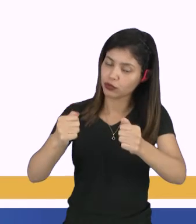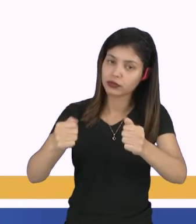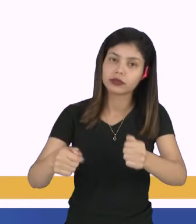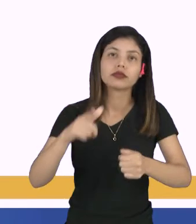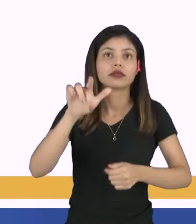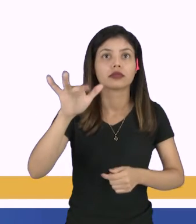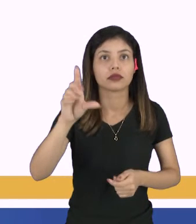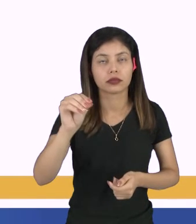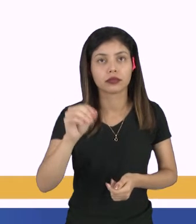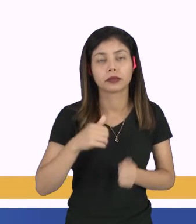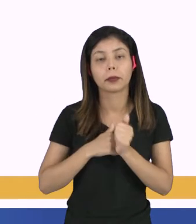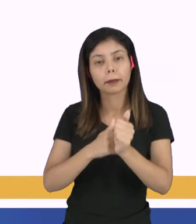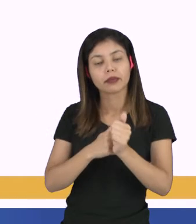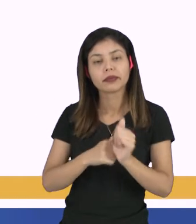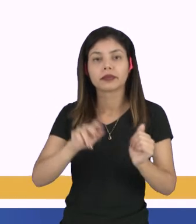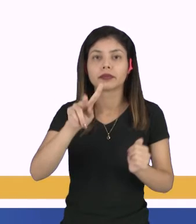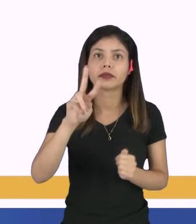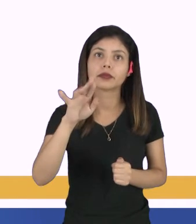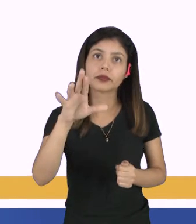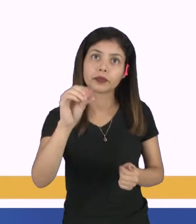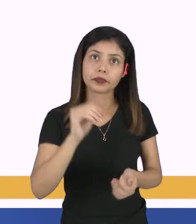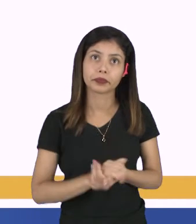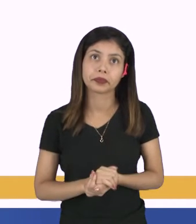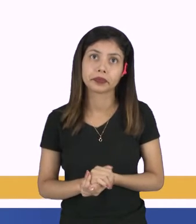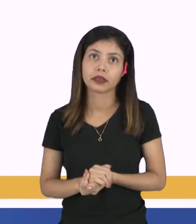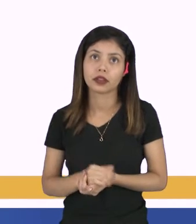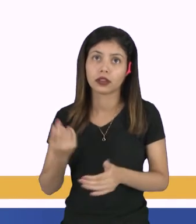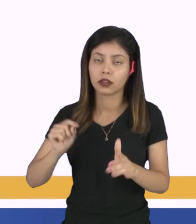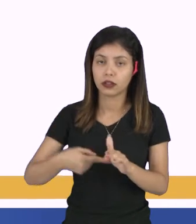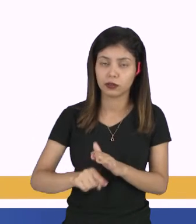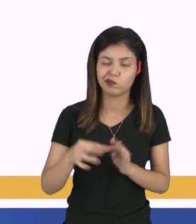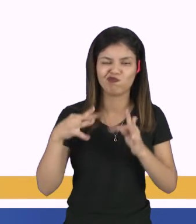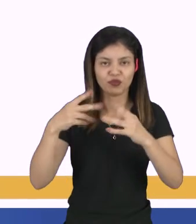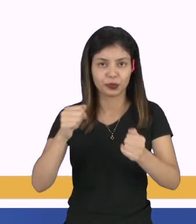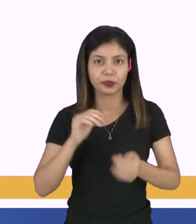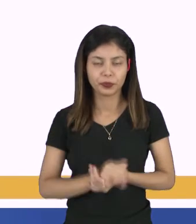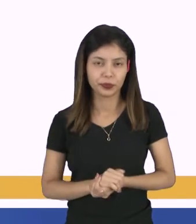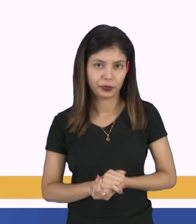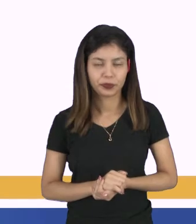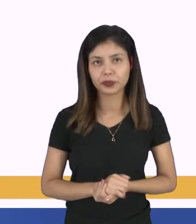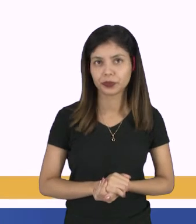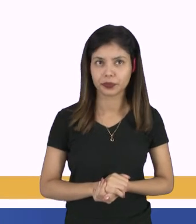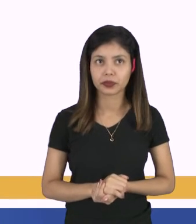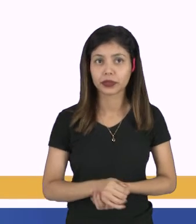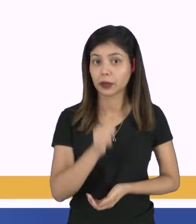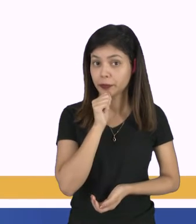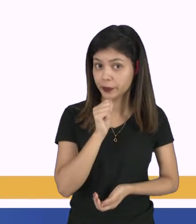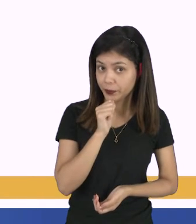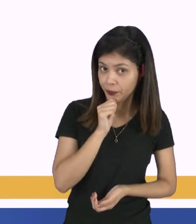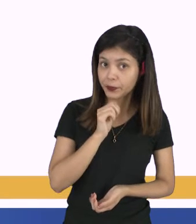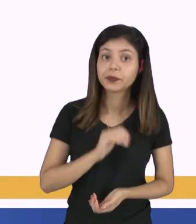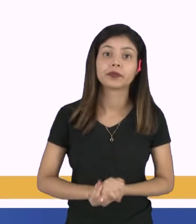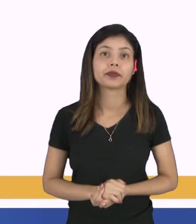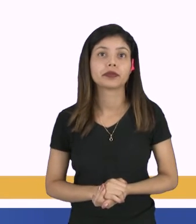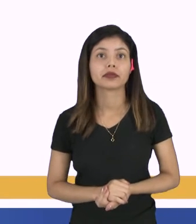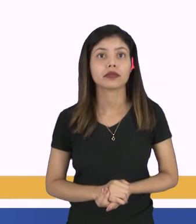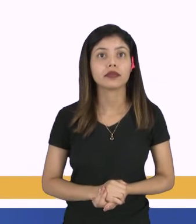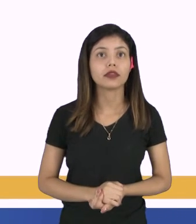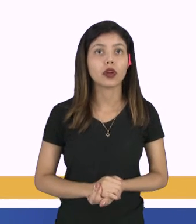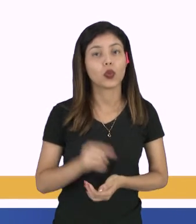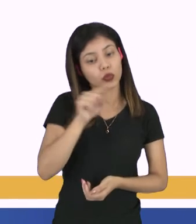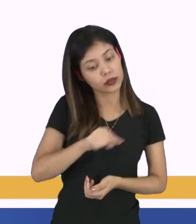lados formados por segmentos de reta, tem vértices, tem ângulos internos e tudo mais. Além disso, o círculo não